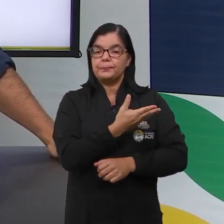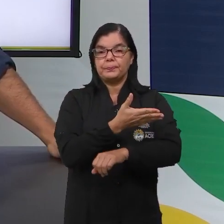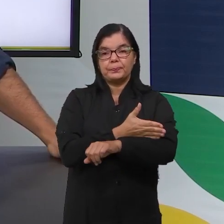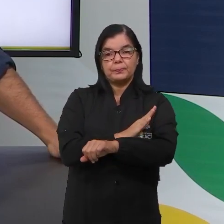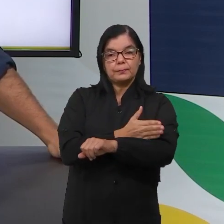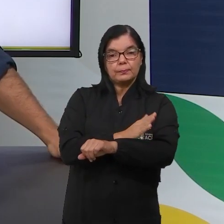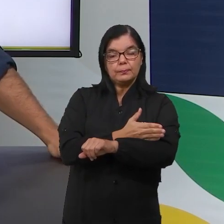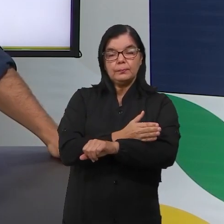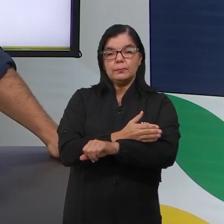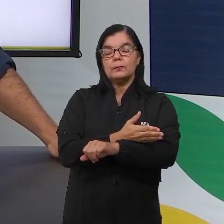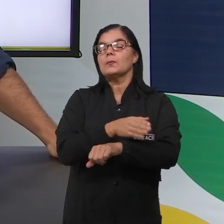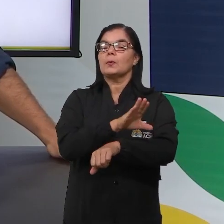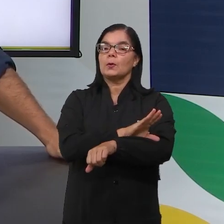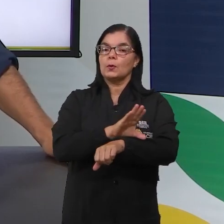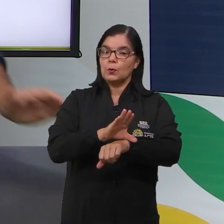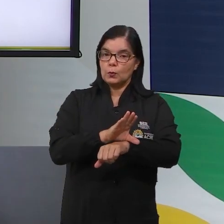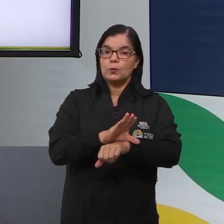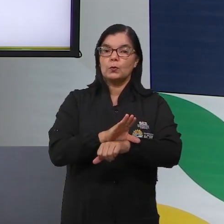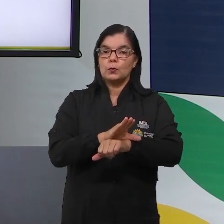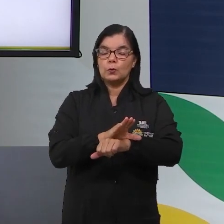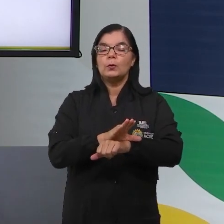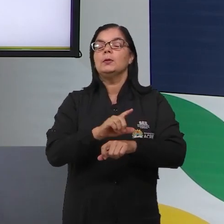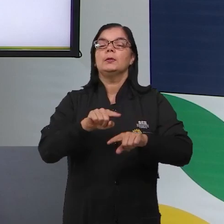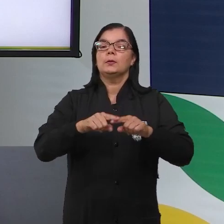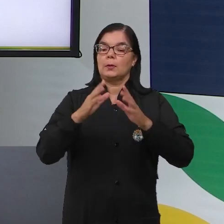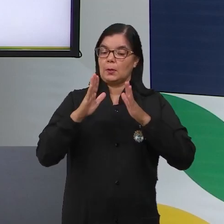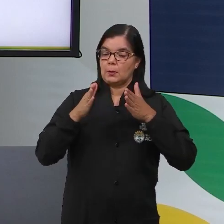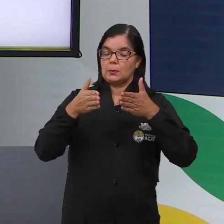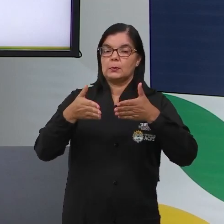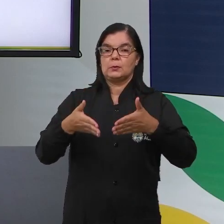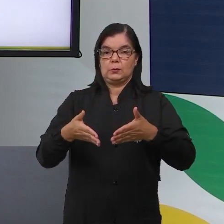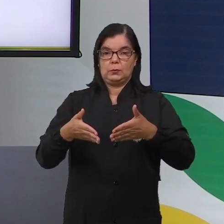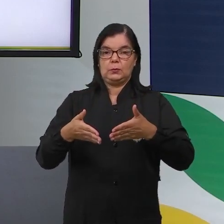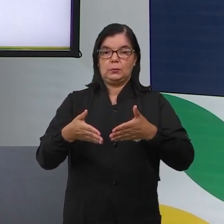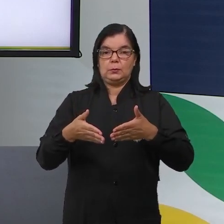prática da cultura latina, ela é mais